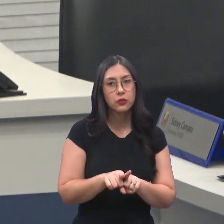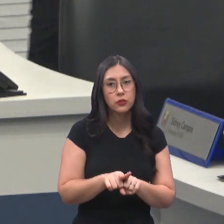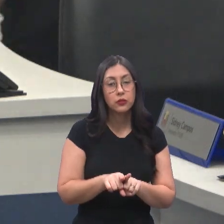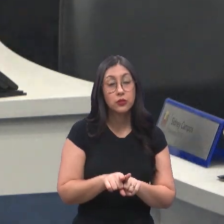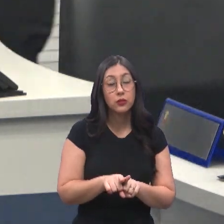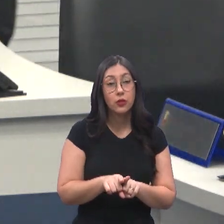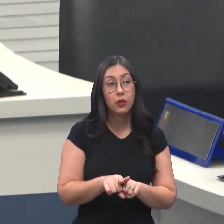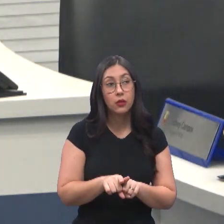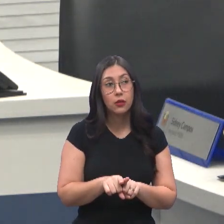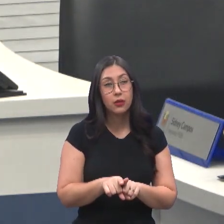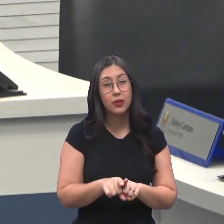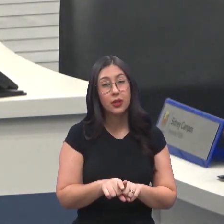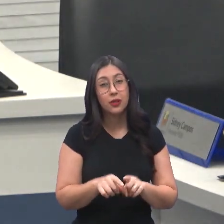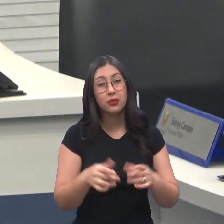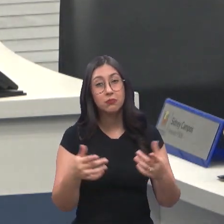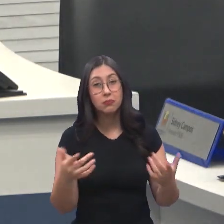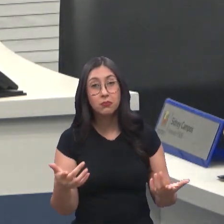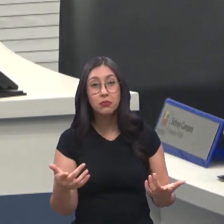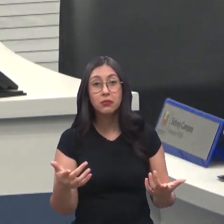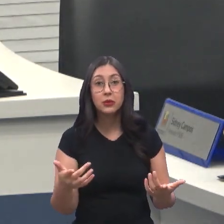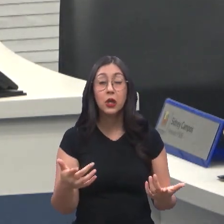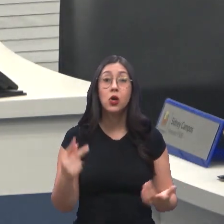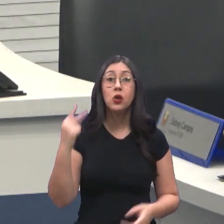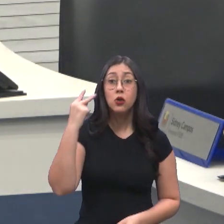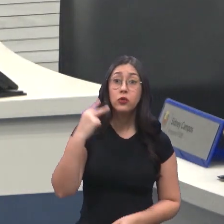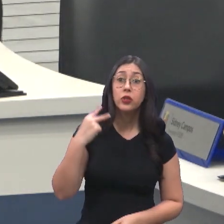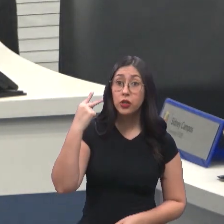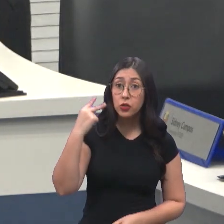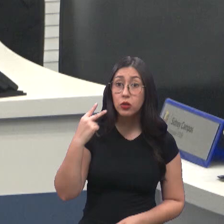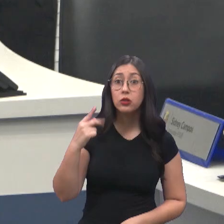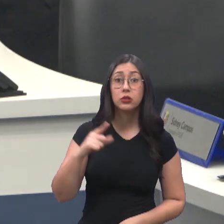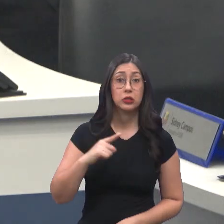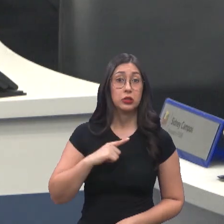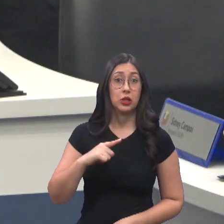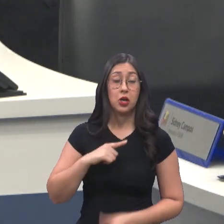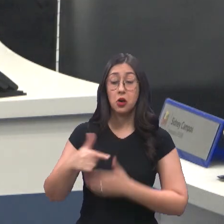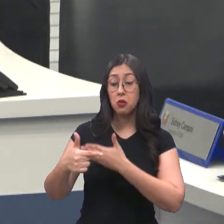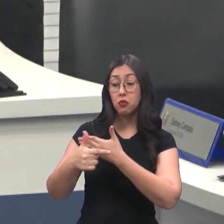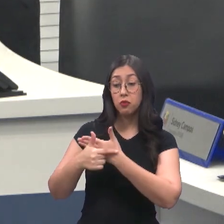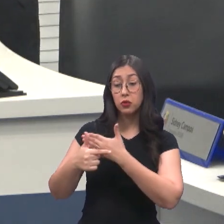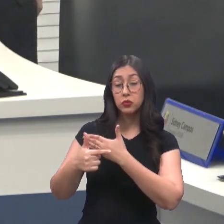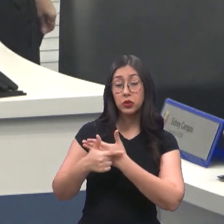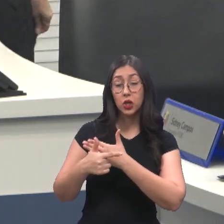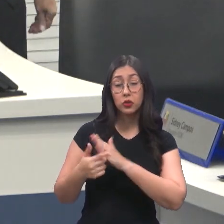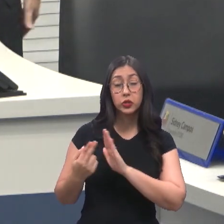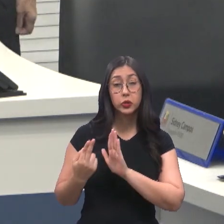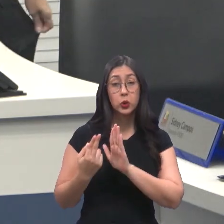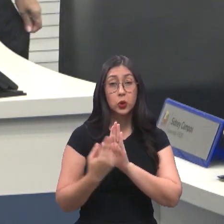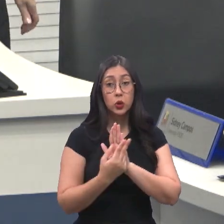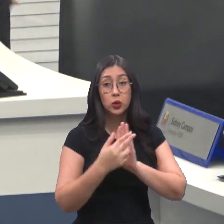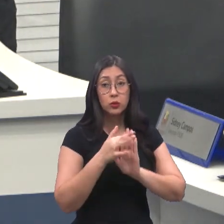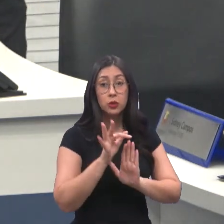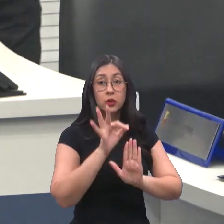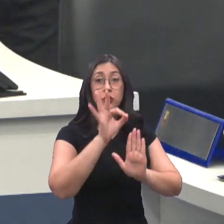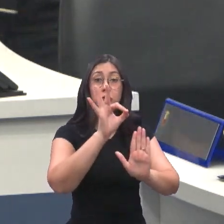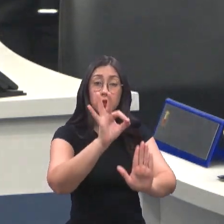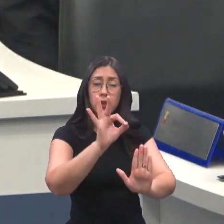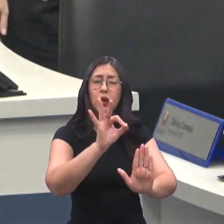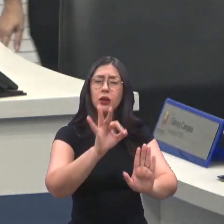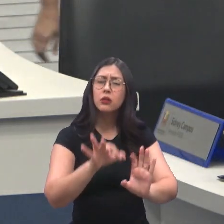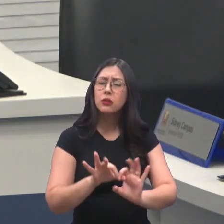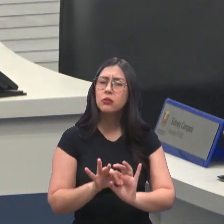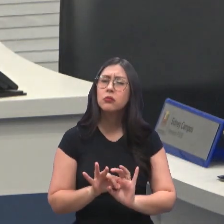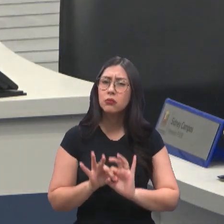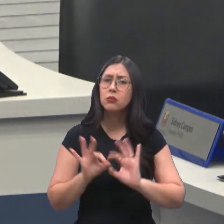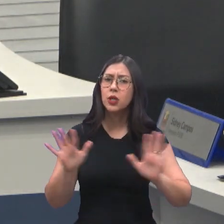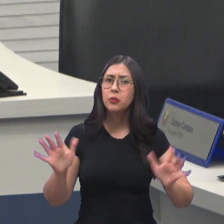é prerrogativa dos parlamentares desta casa fazer a indicação dessas nomeações, que autorize para nós